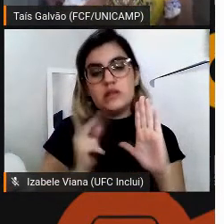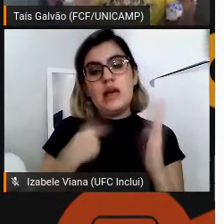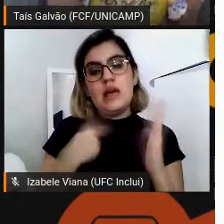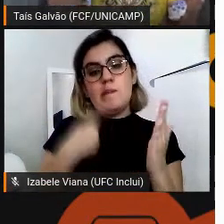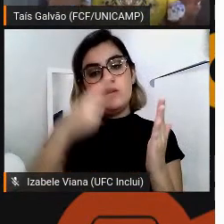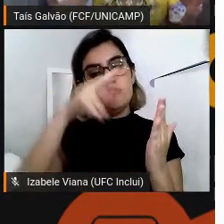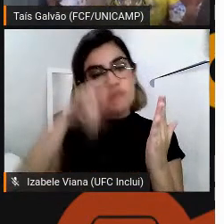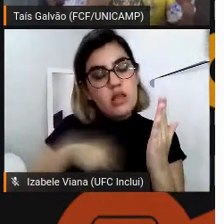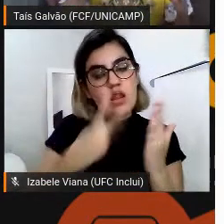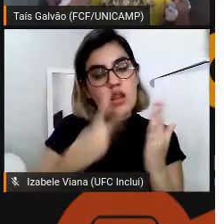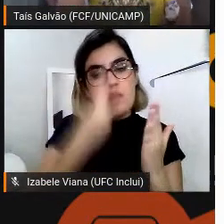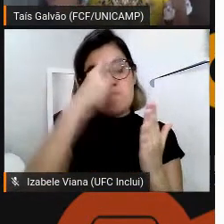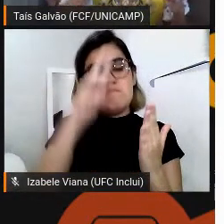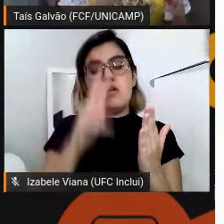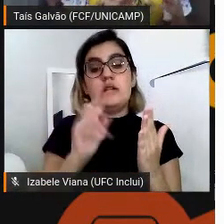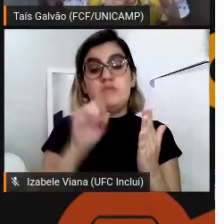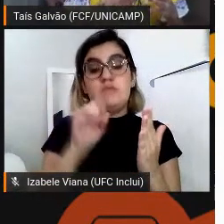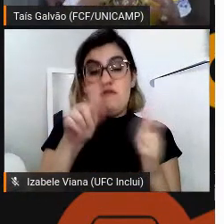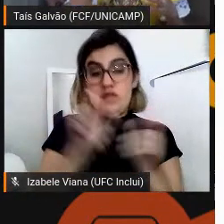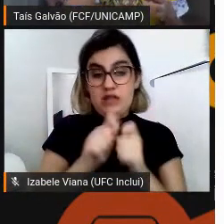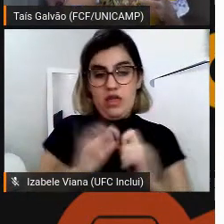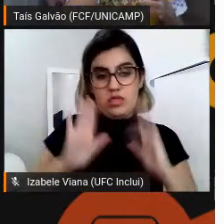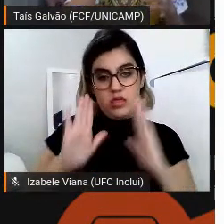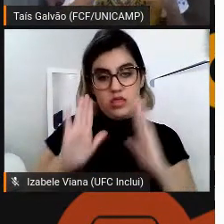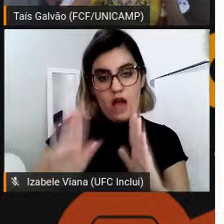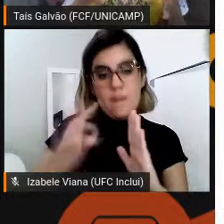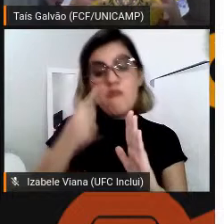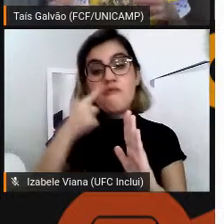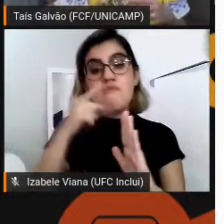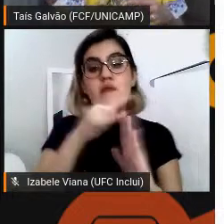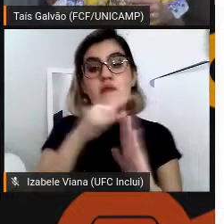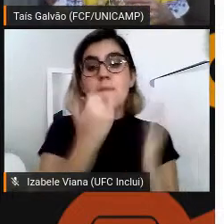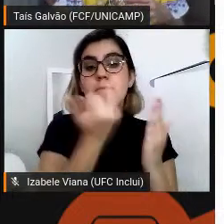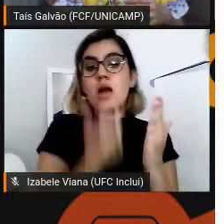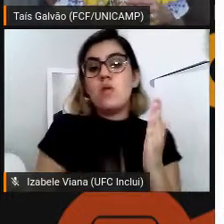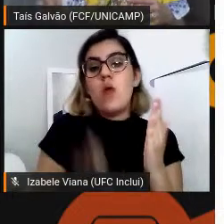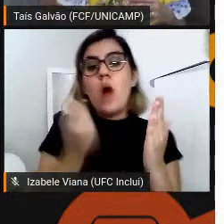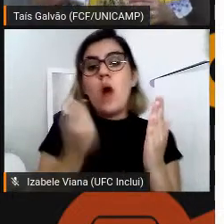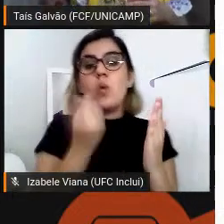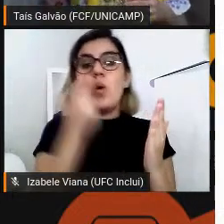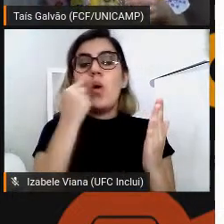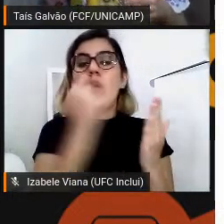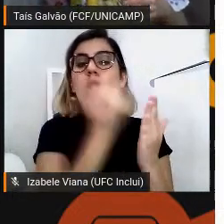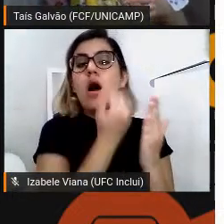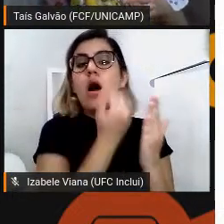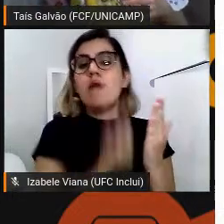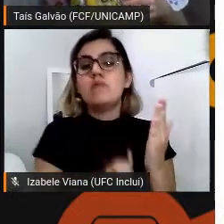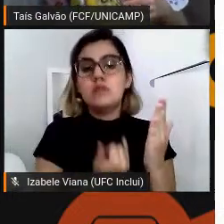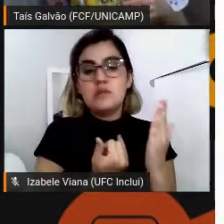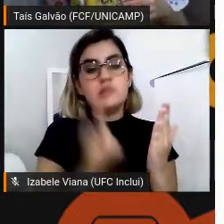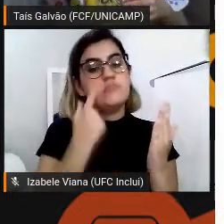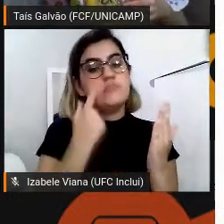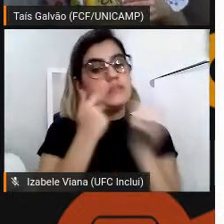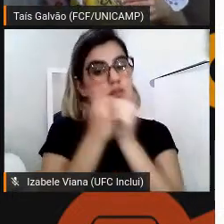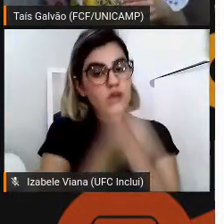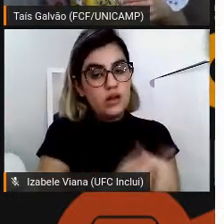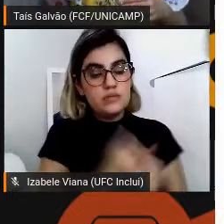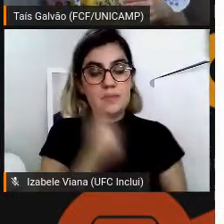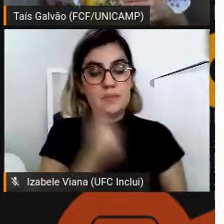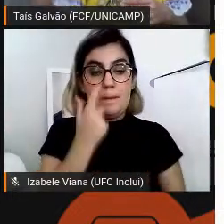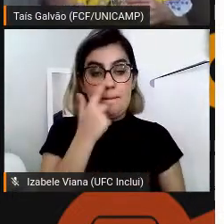etapa, olha como que essa etapa está sendo ilustrada aqui nesse manual, né? Também o